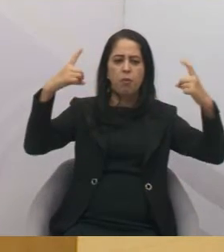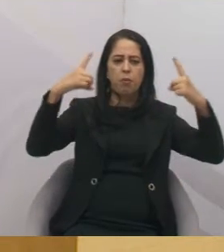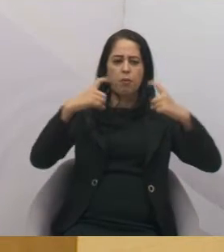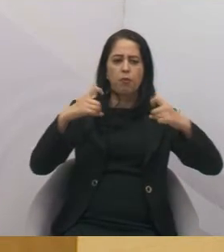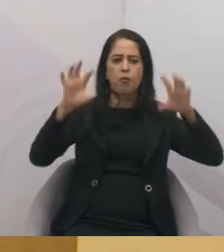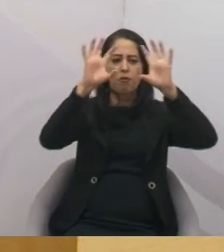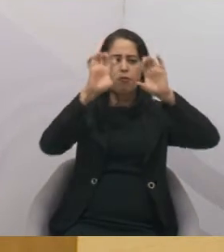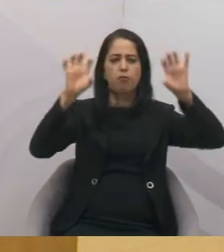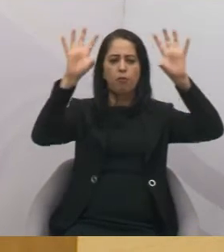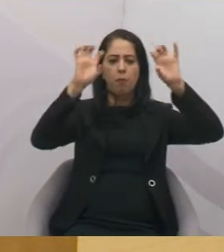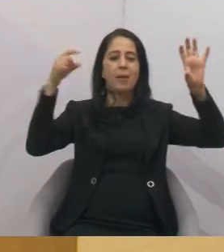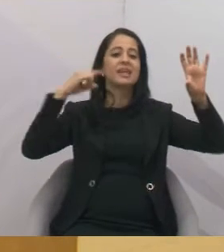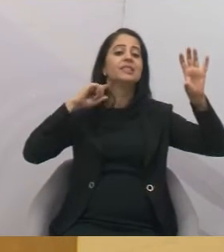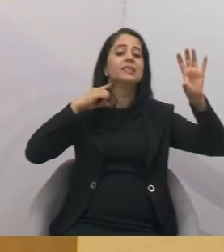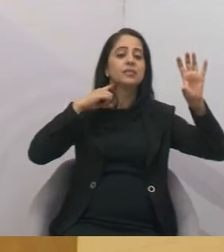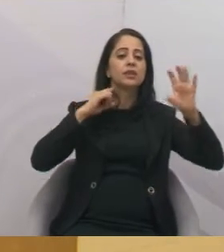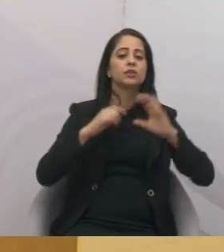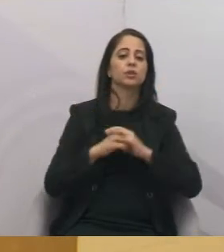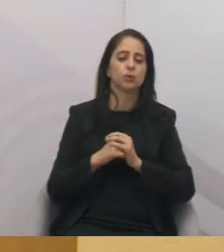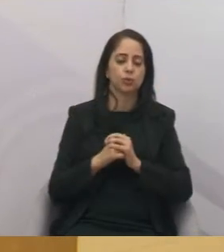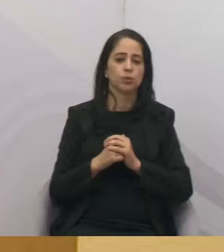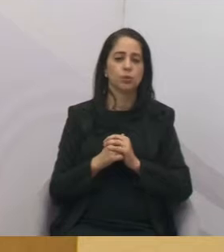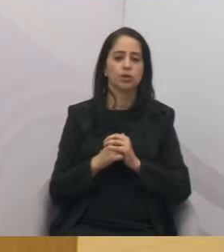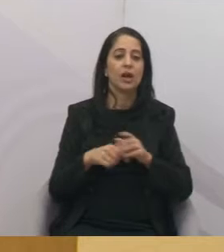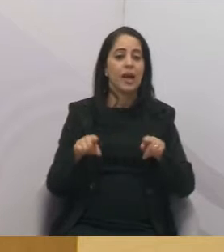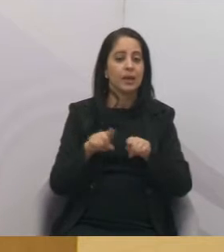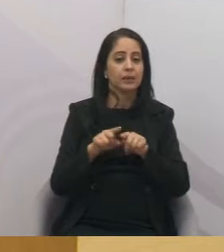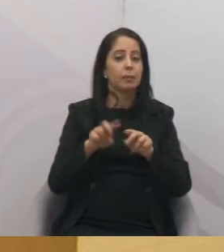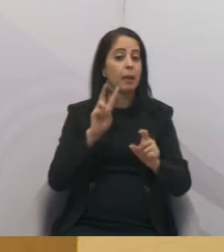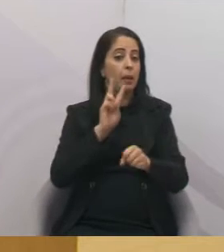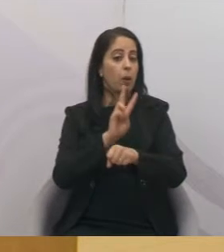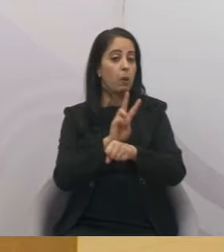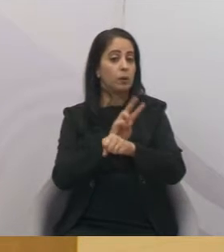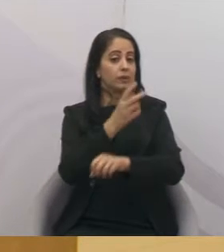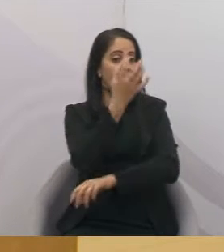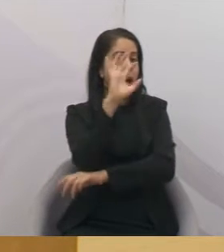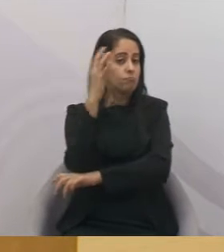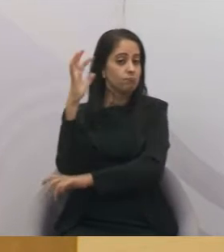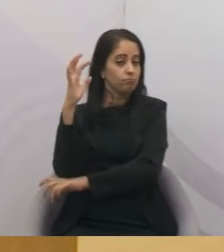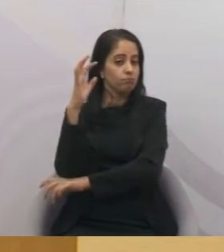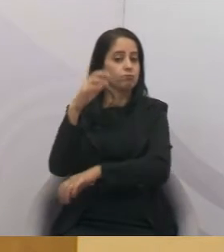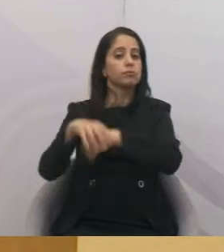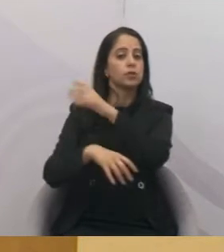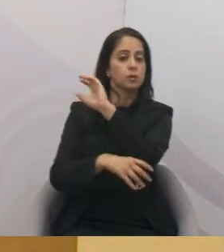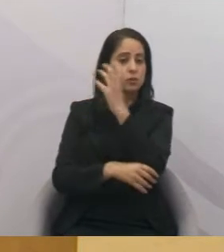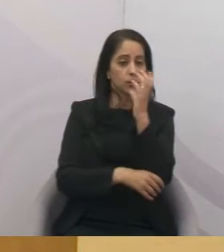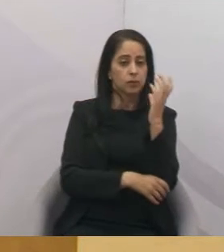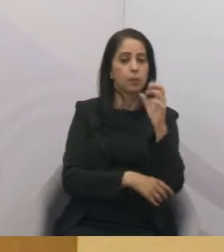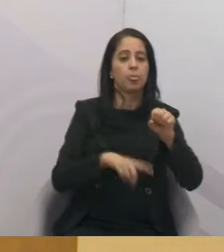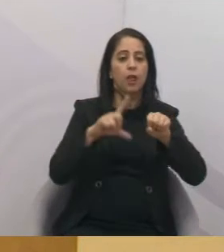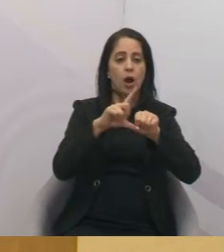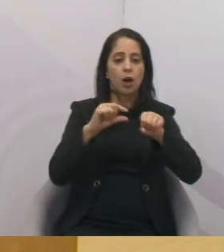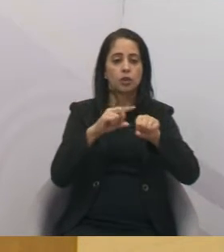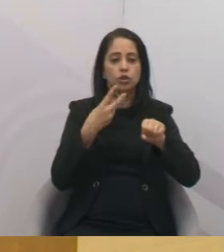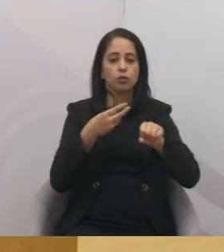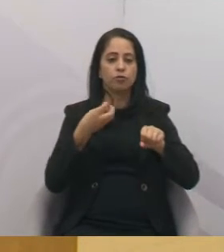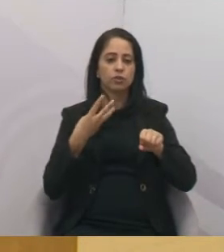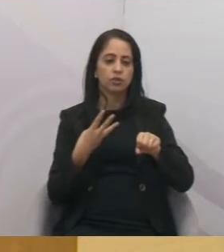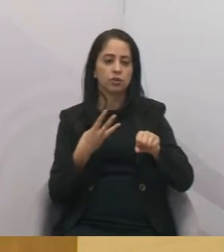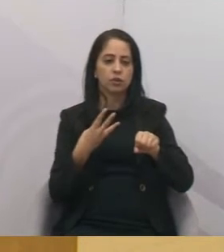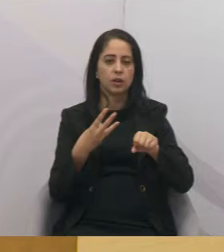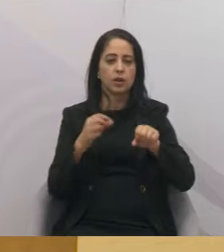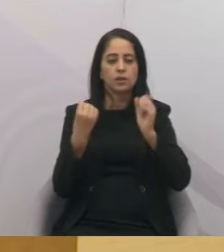formas, além de preservar as florestas, fauna e flora, conforme estabelece o artigo 23, inciso